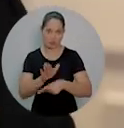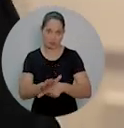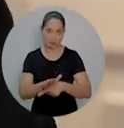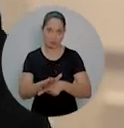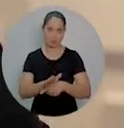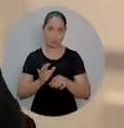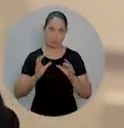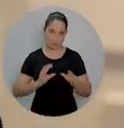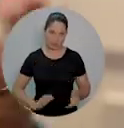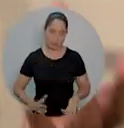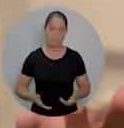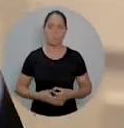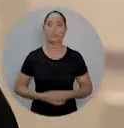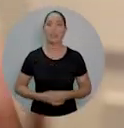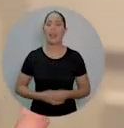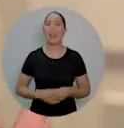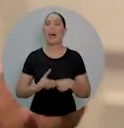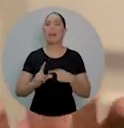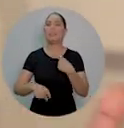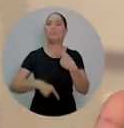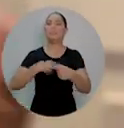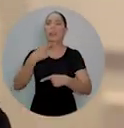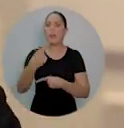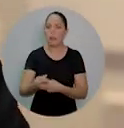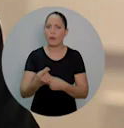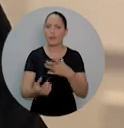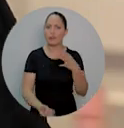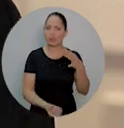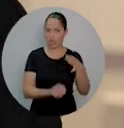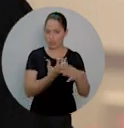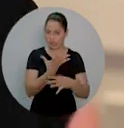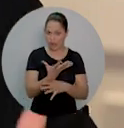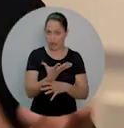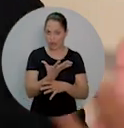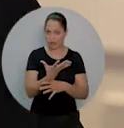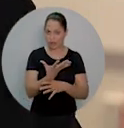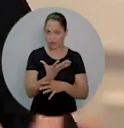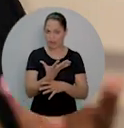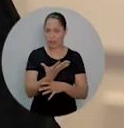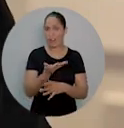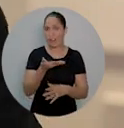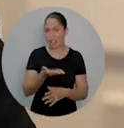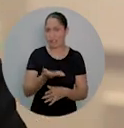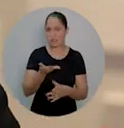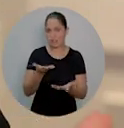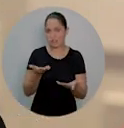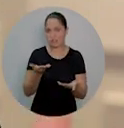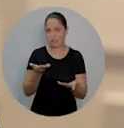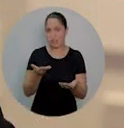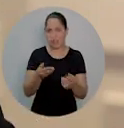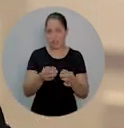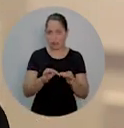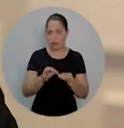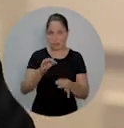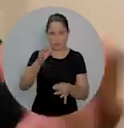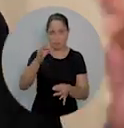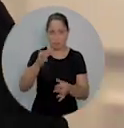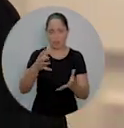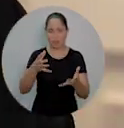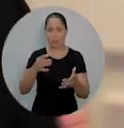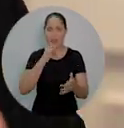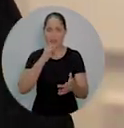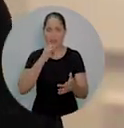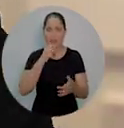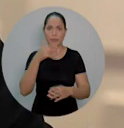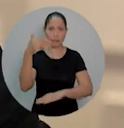para o cidadão. Com isso nasceu essa celeuma que aconteceu de